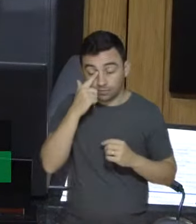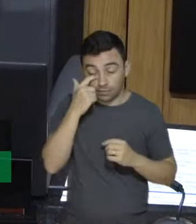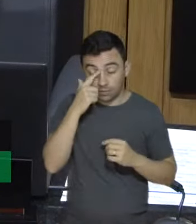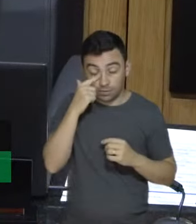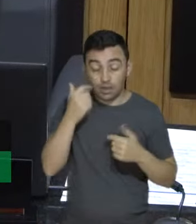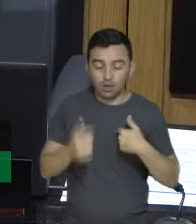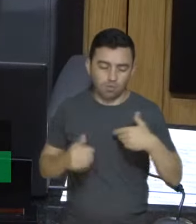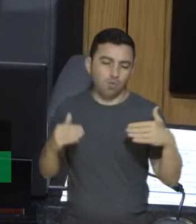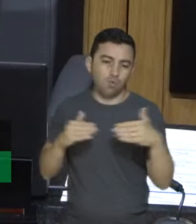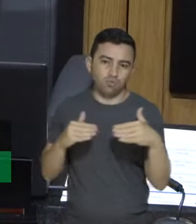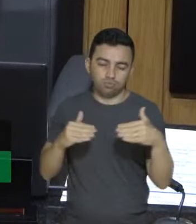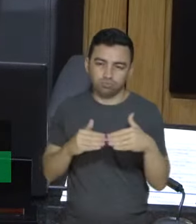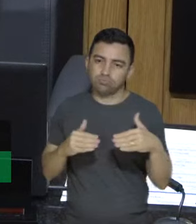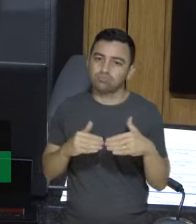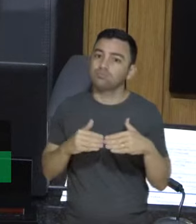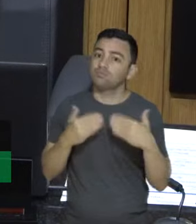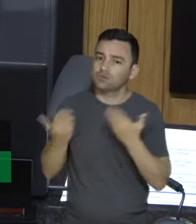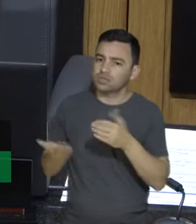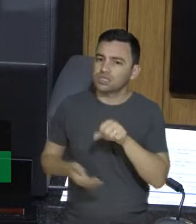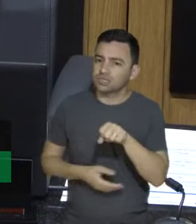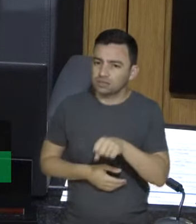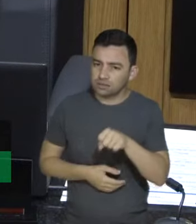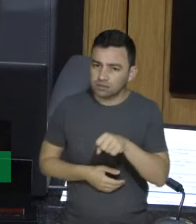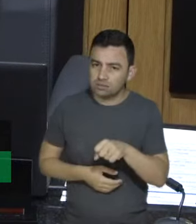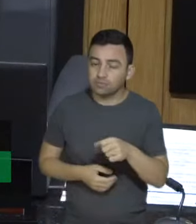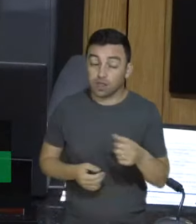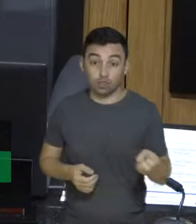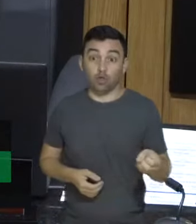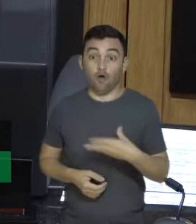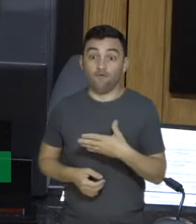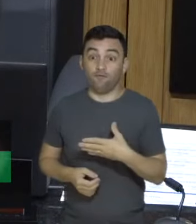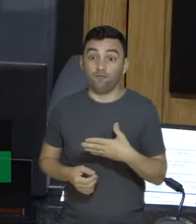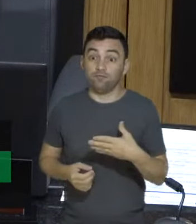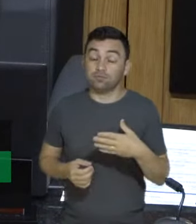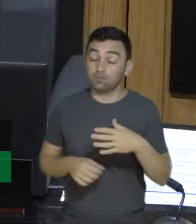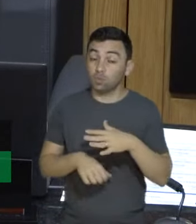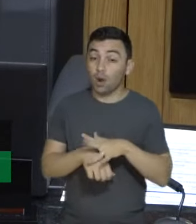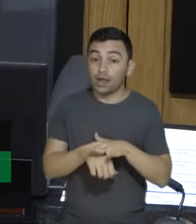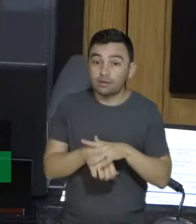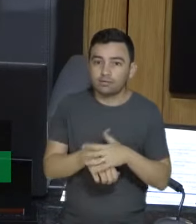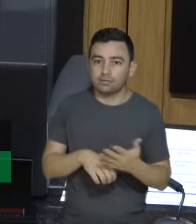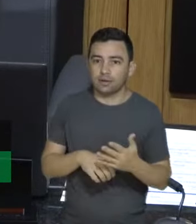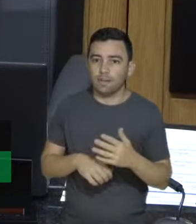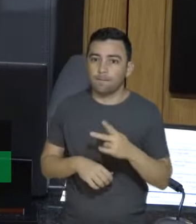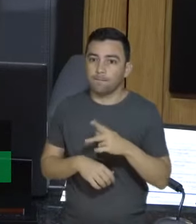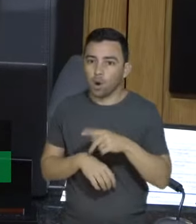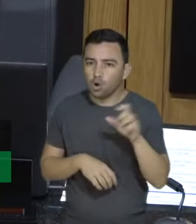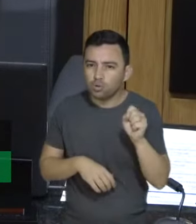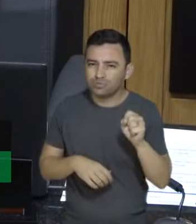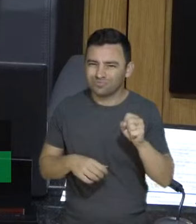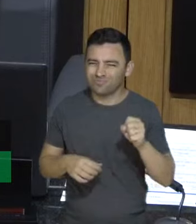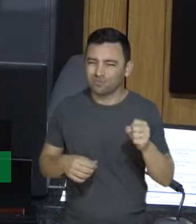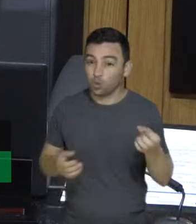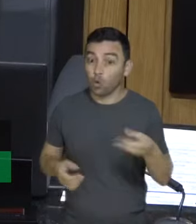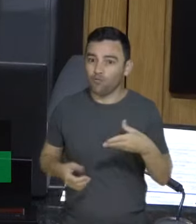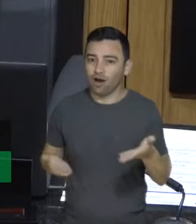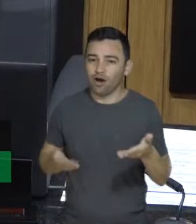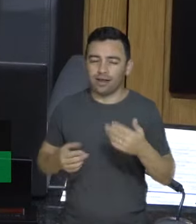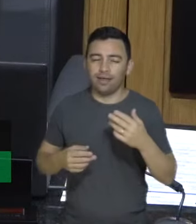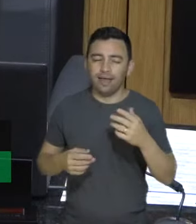grau, nessa questão, eu diria assim, das novas doenças, desse mundo pós-moderno, que é a depressão, a